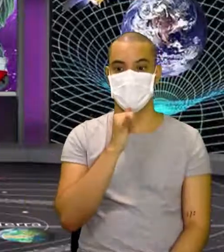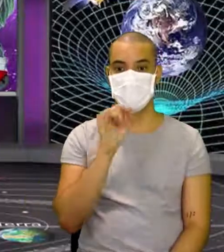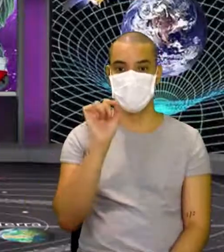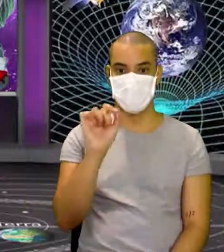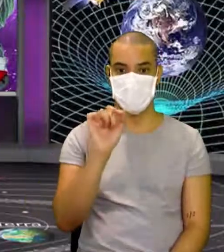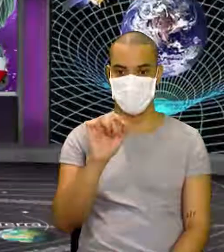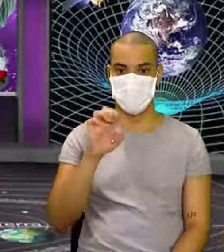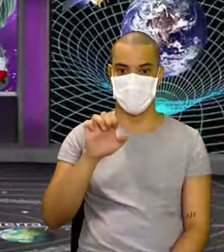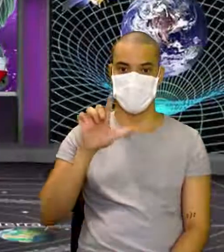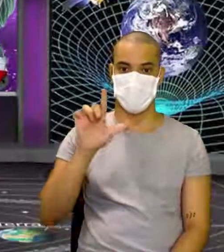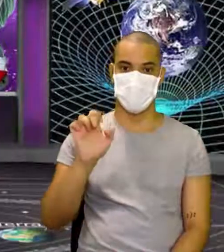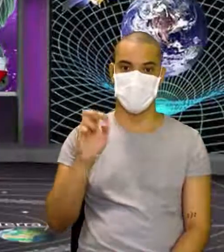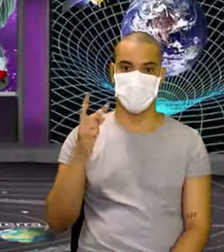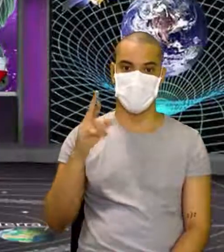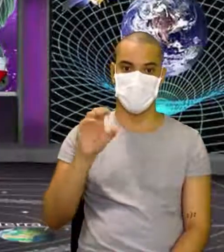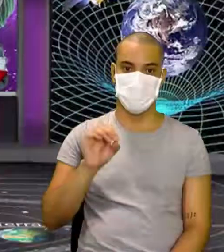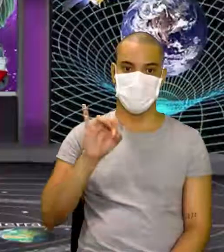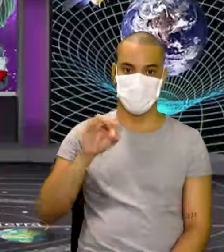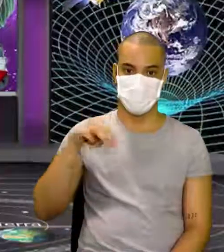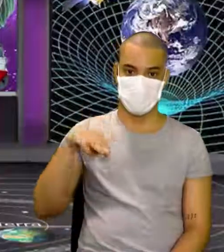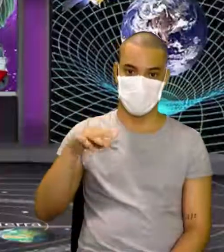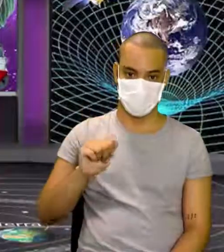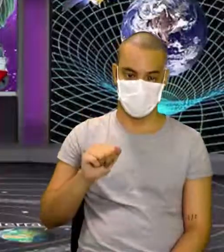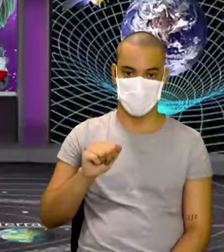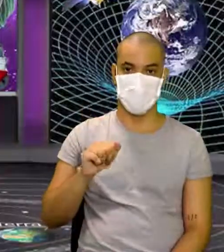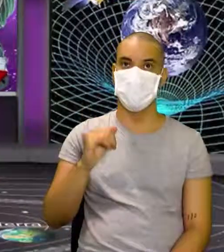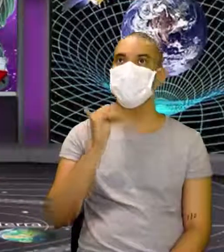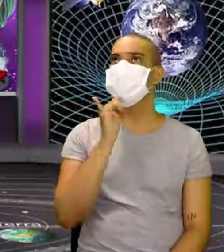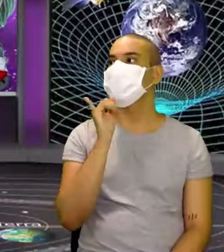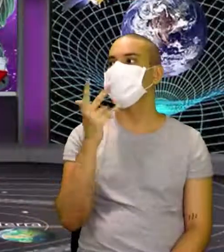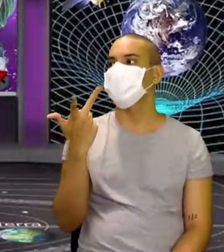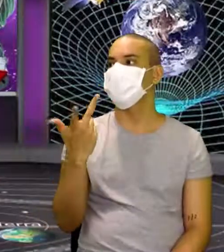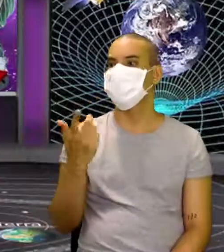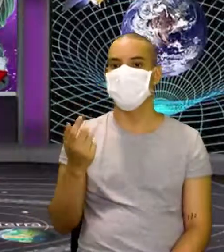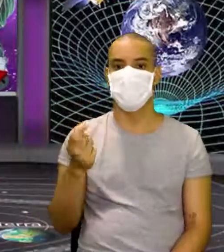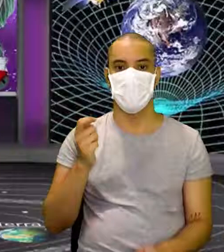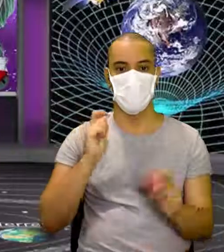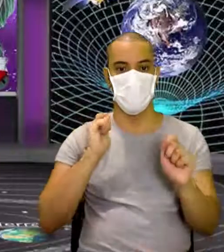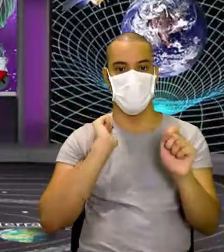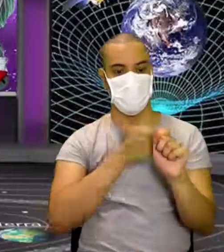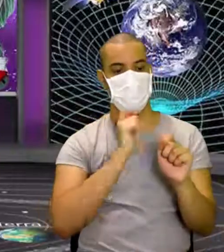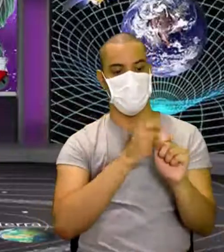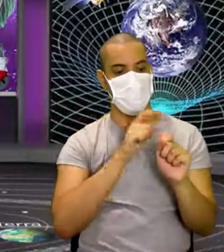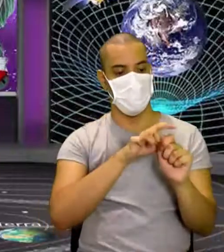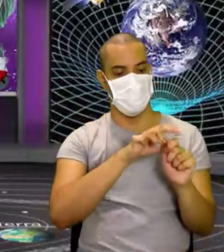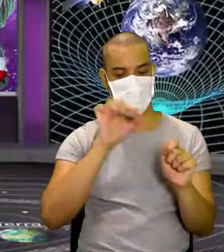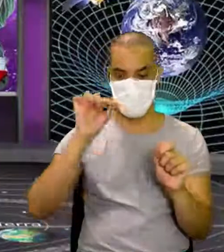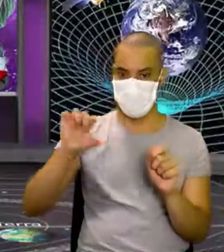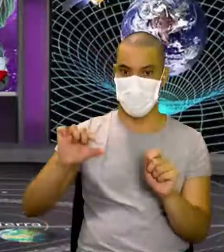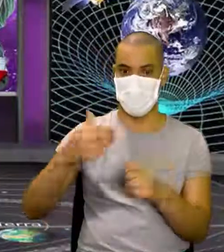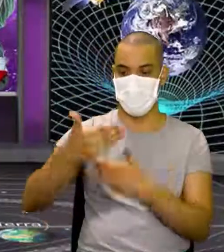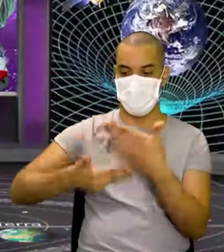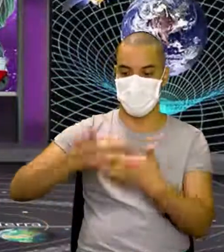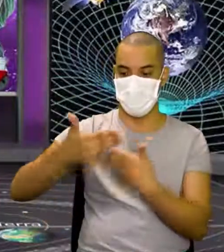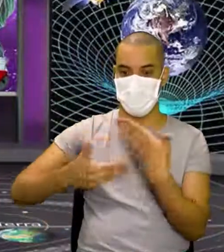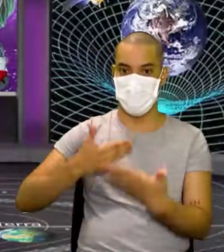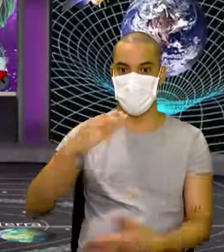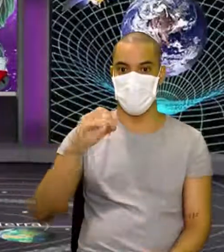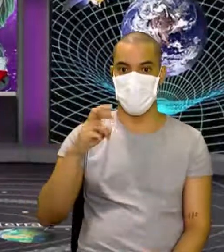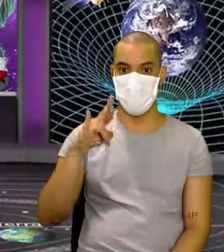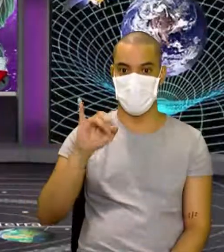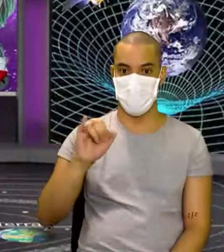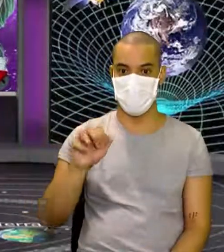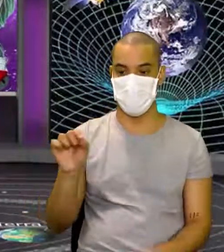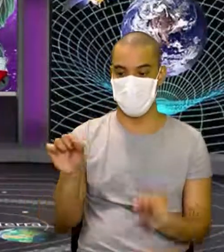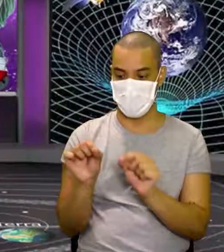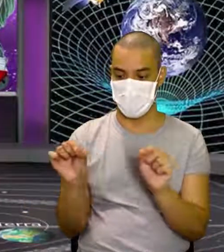o eletroímã, ok? Se você pega um prego, enrola um fio de cobre e deixa as pontinhas